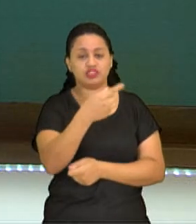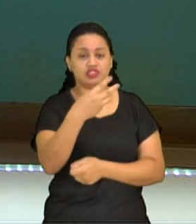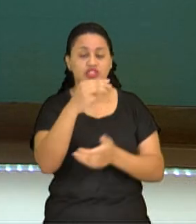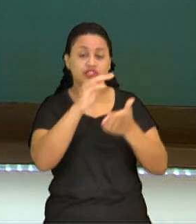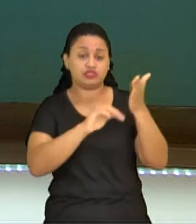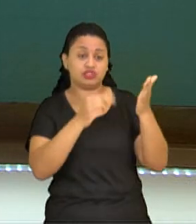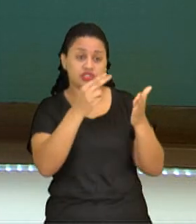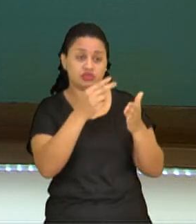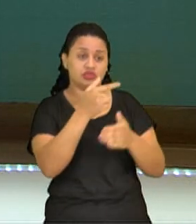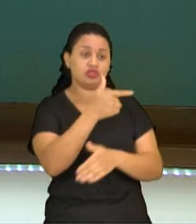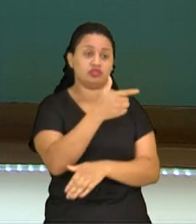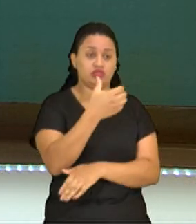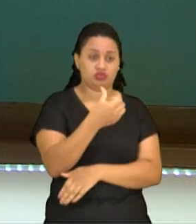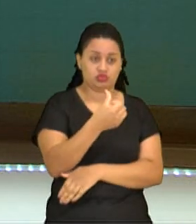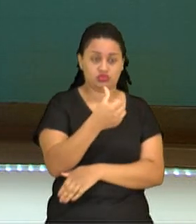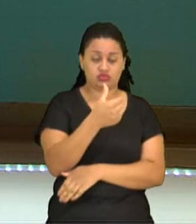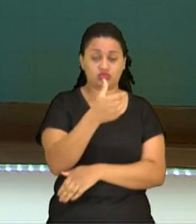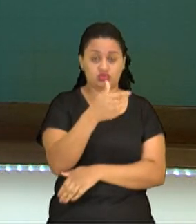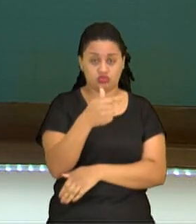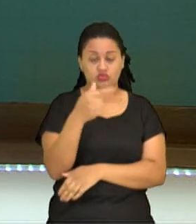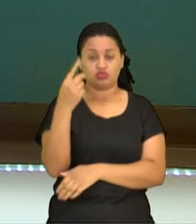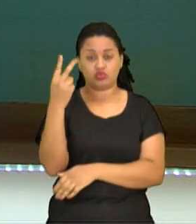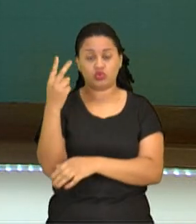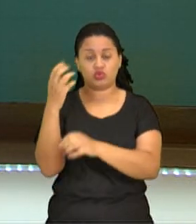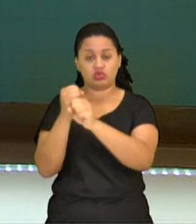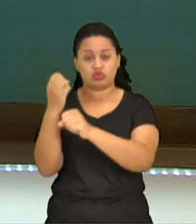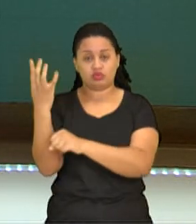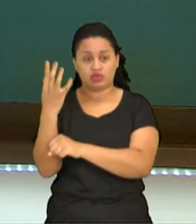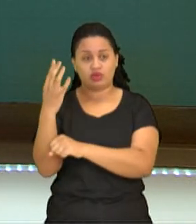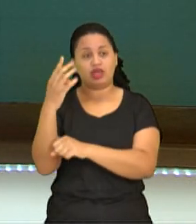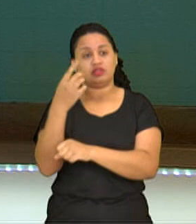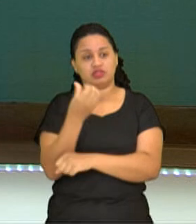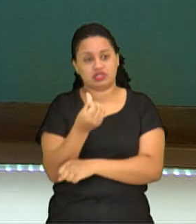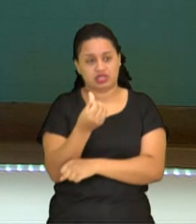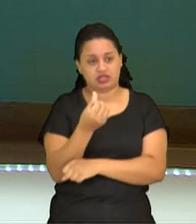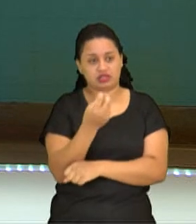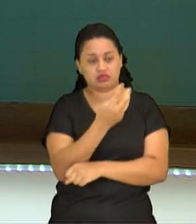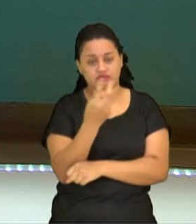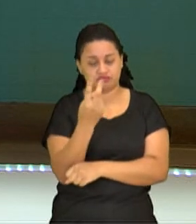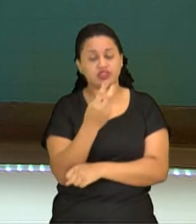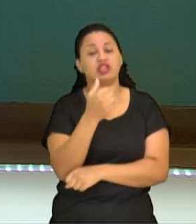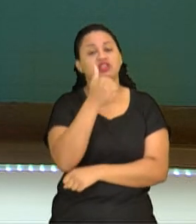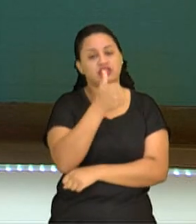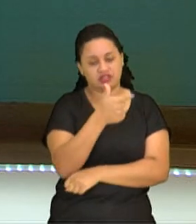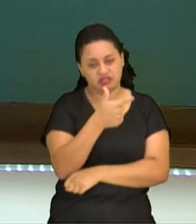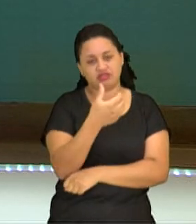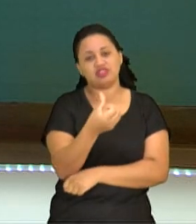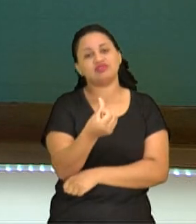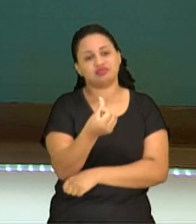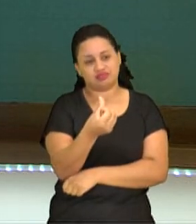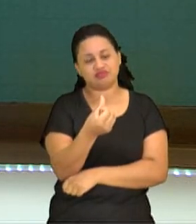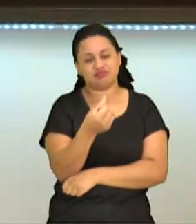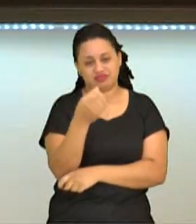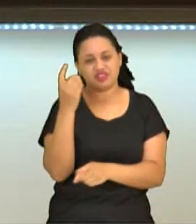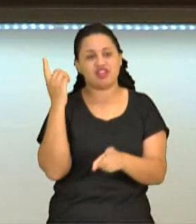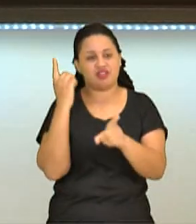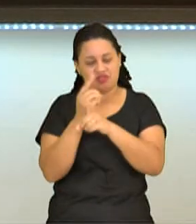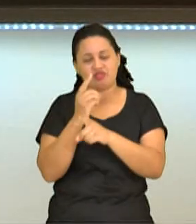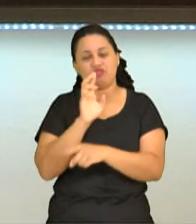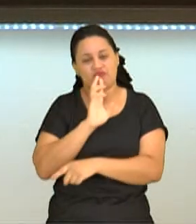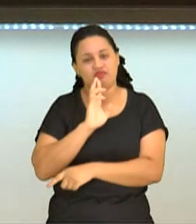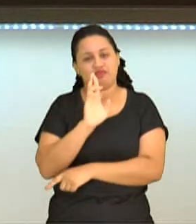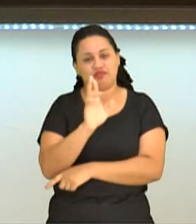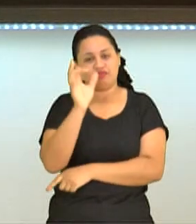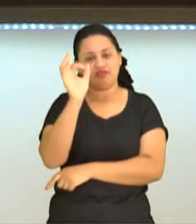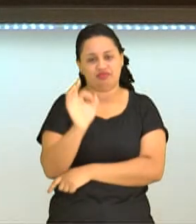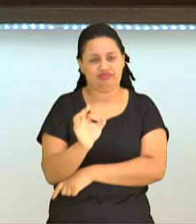21. 4 mais 2, 6. 21 vezes 6, 126, que ficou igual ao